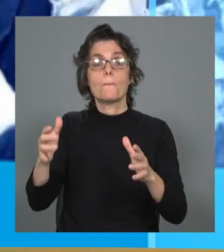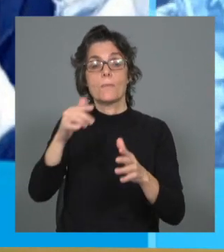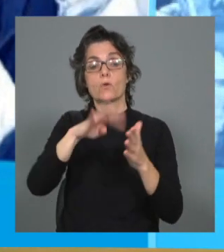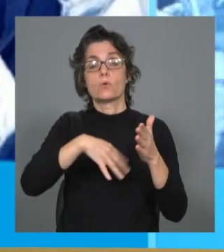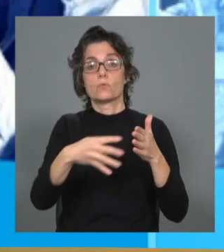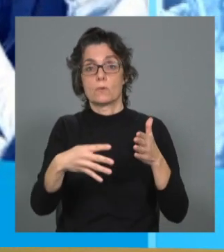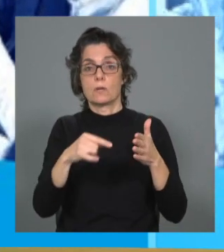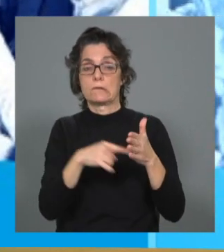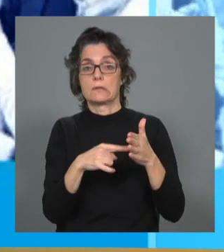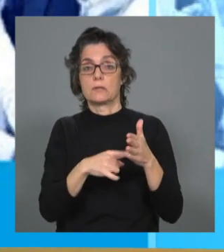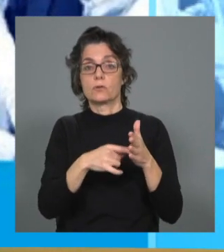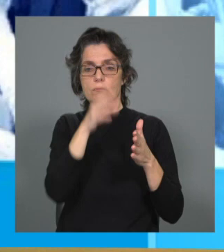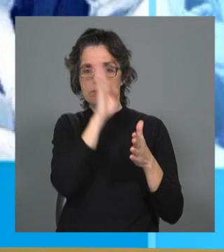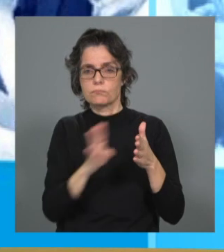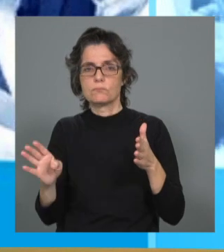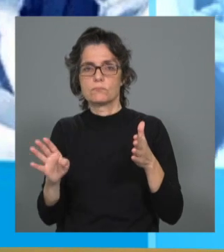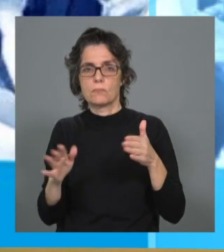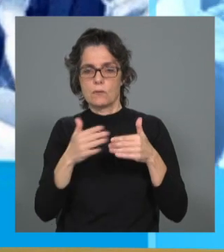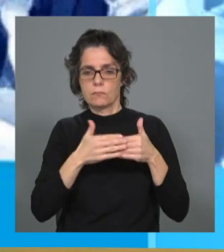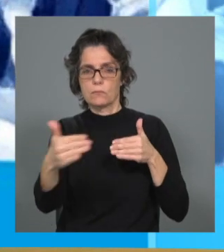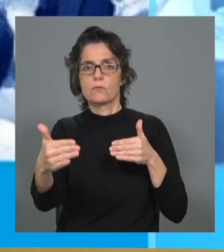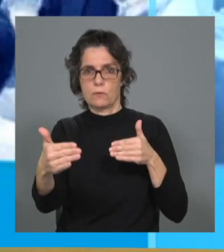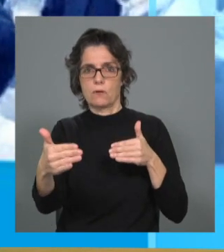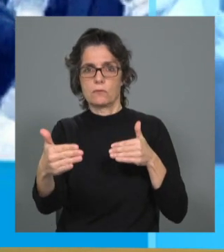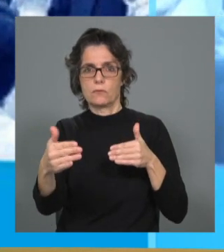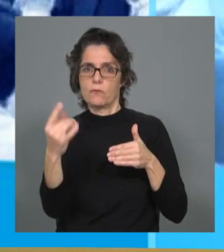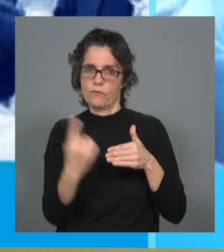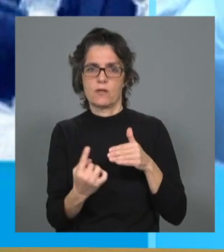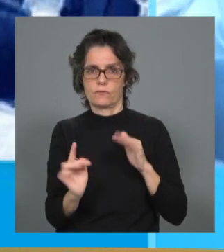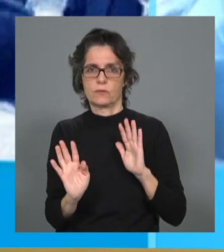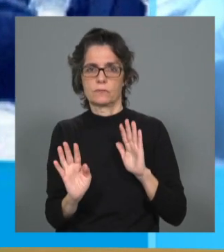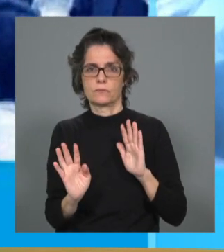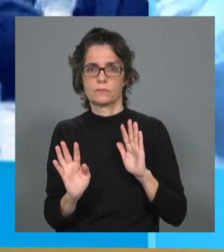ser executado nestes anos. E, portanto, pela